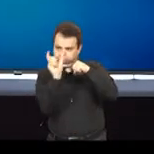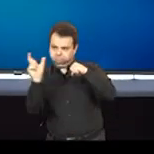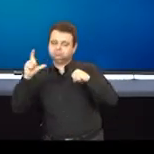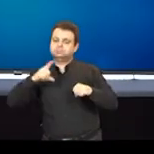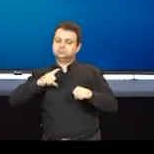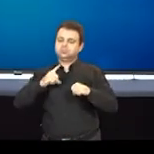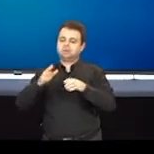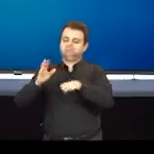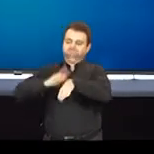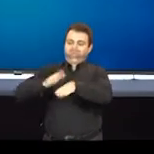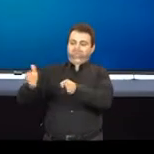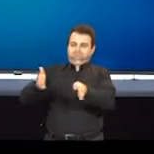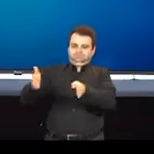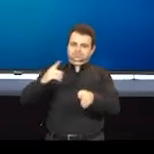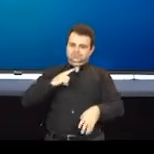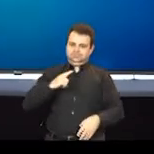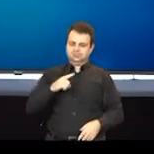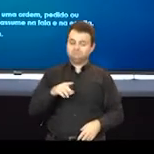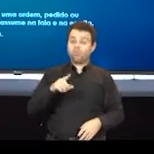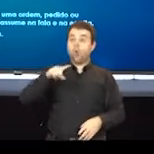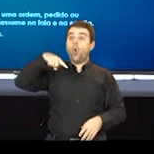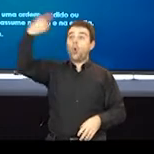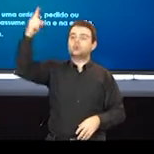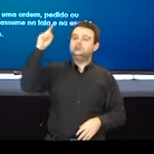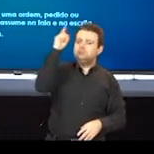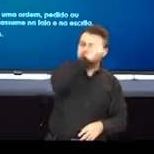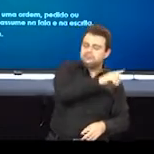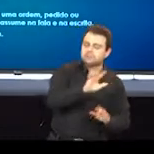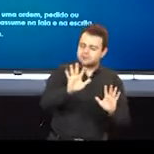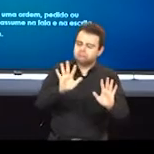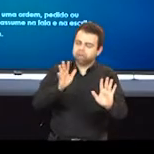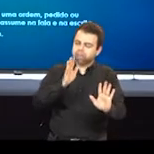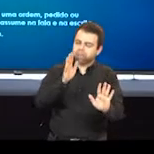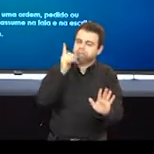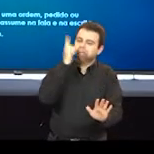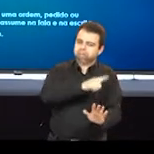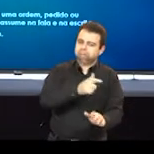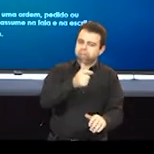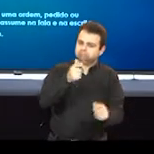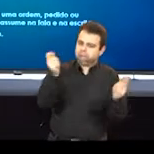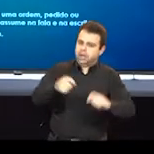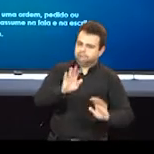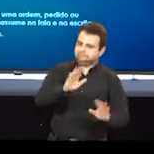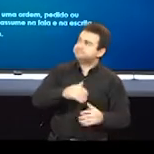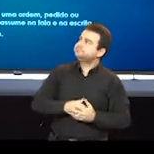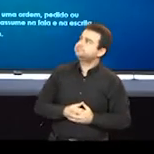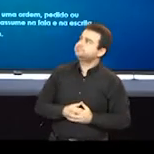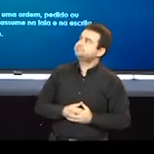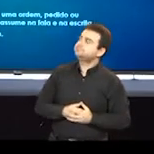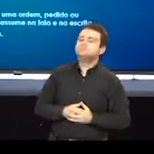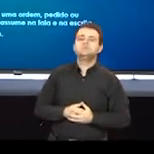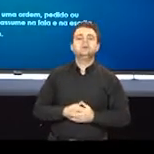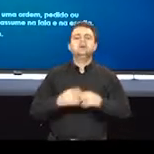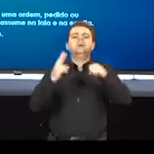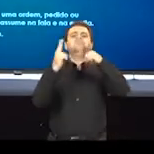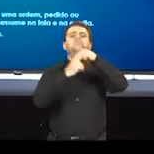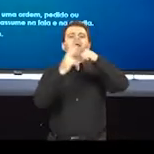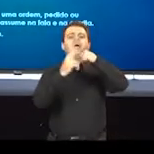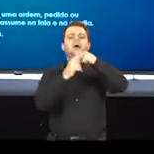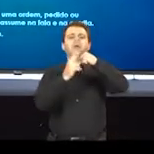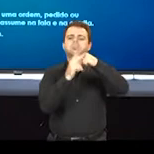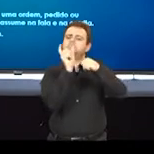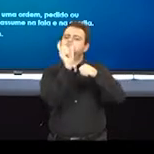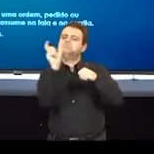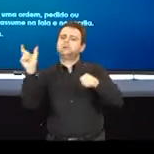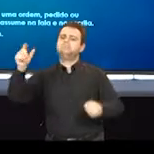possa complicar um pouquinho, mas eu sei que vocês conseguem. Vamos falar dos modos verbais. Especificamente, eu vou falar de